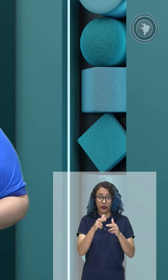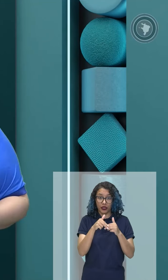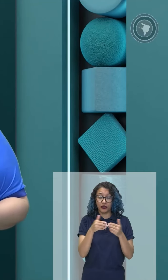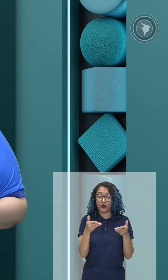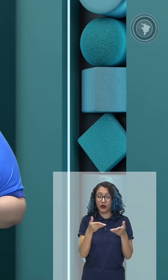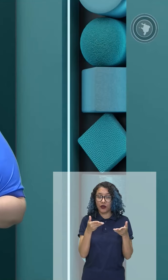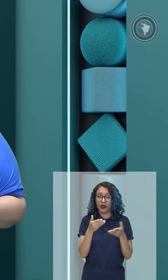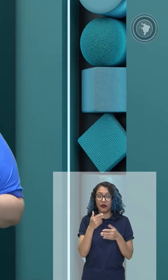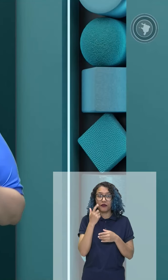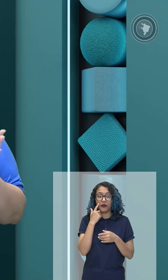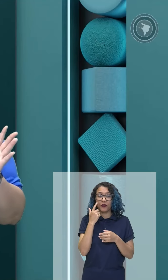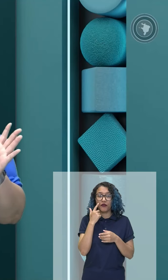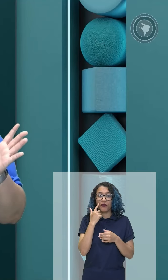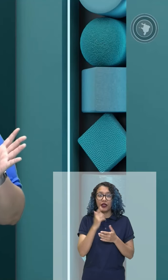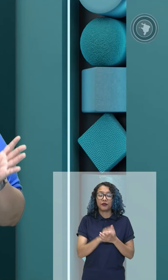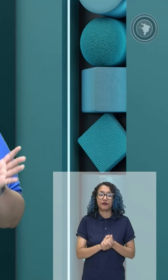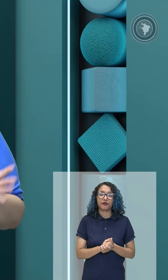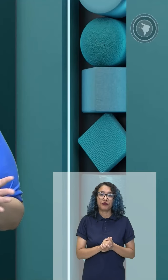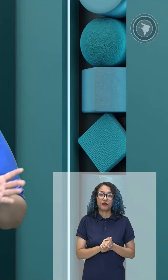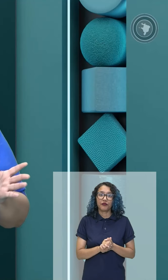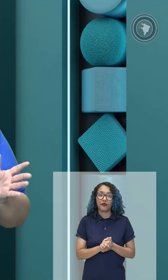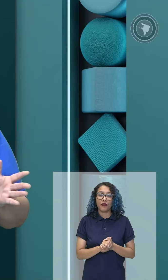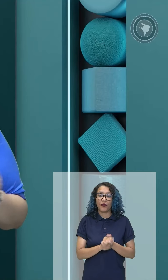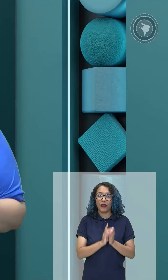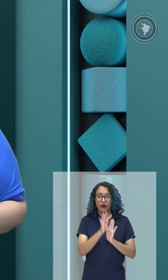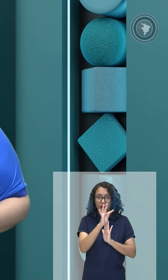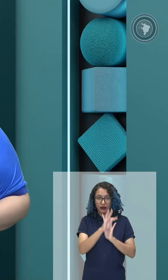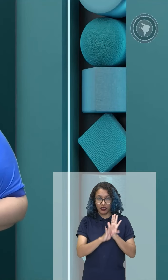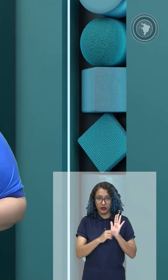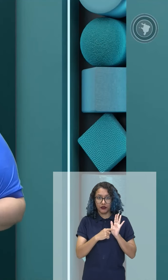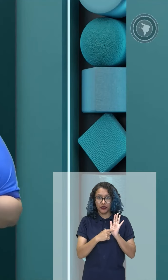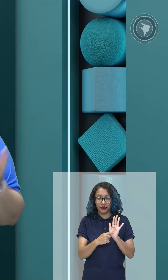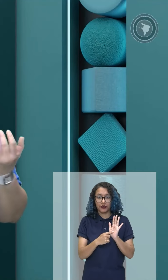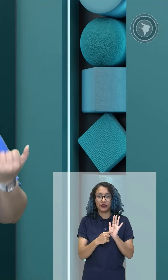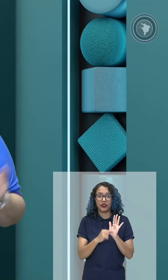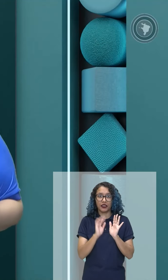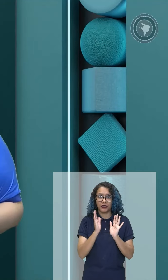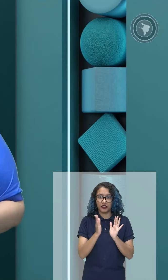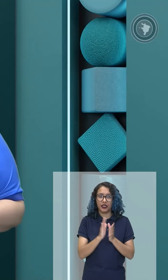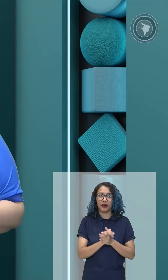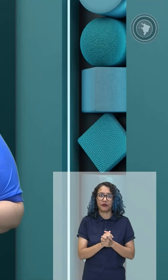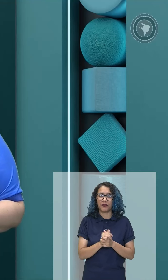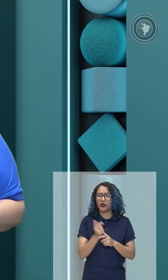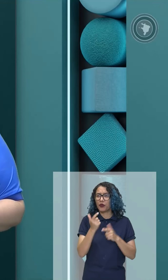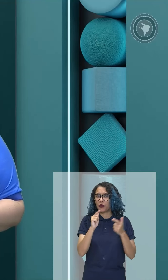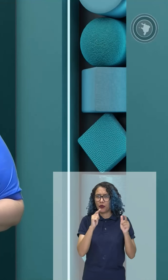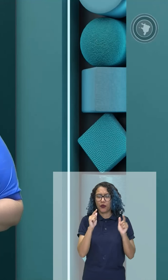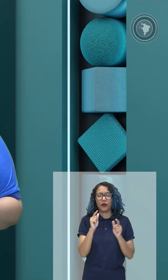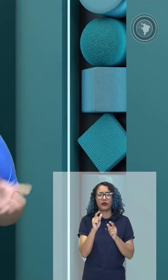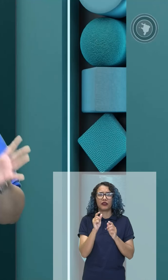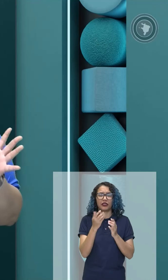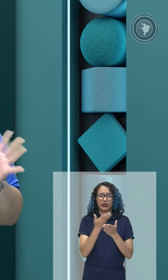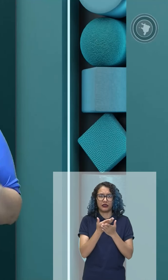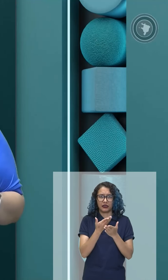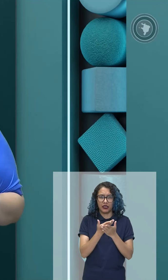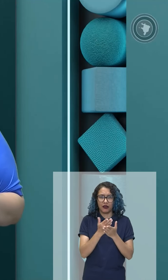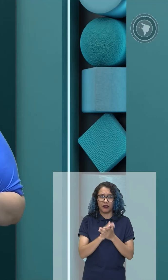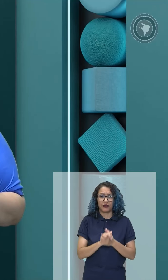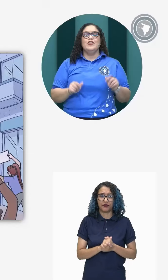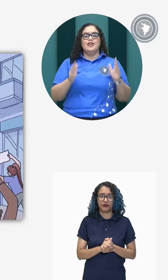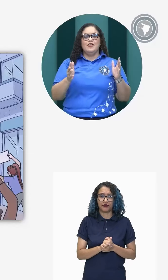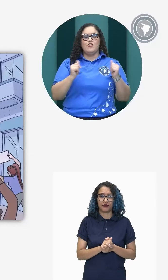comigo, retomarem aí um texto que já foi visto por nós noutras aulas deste módulo. É